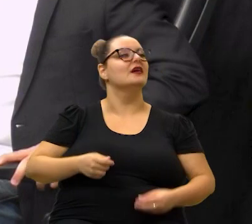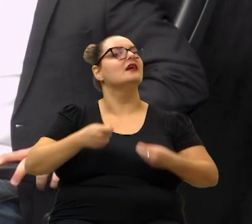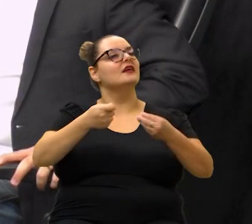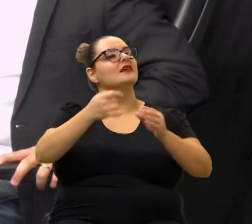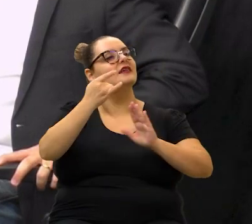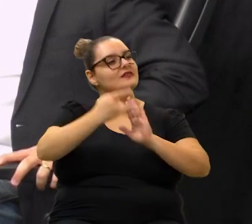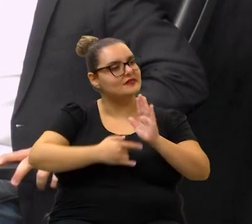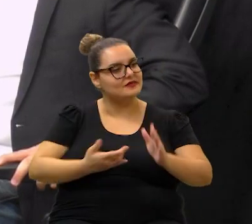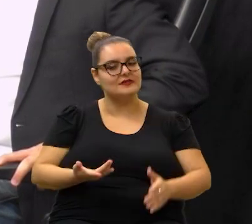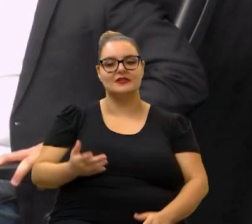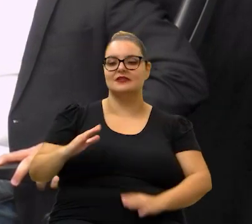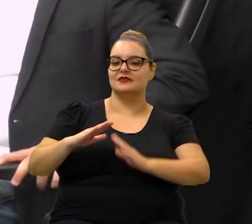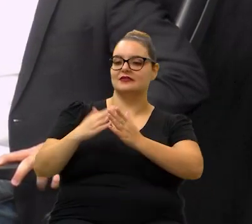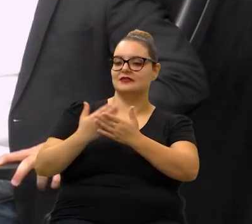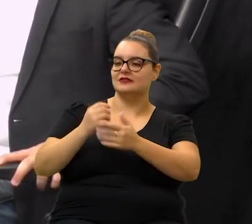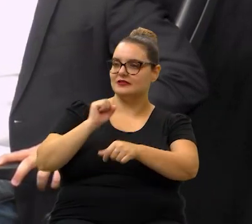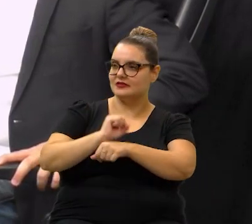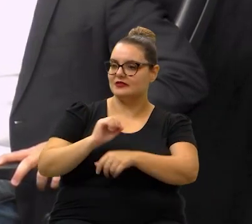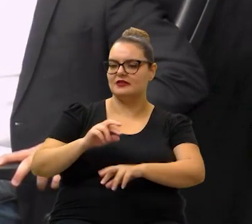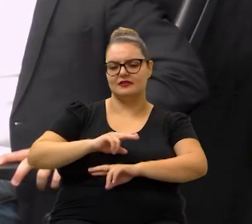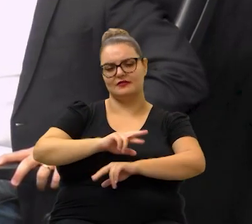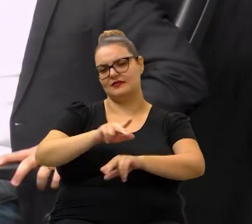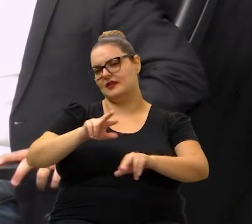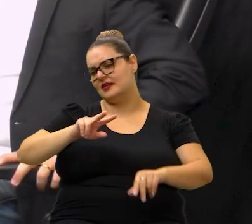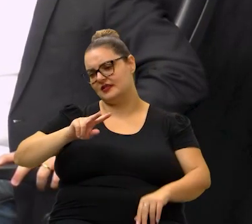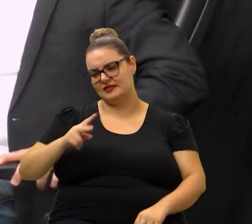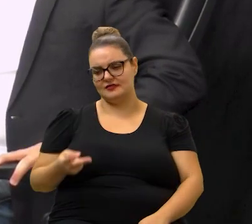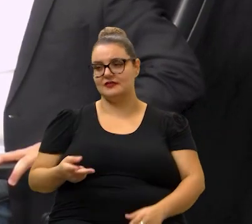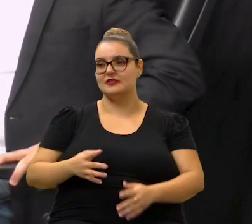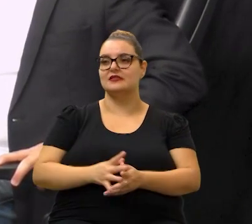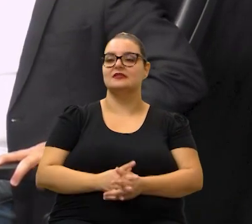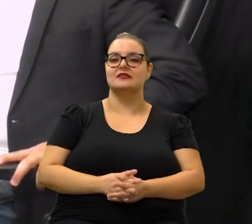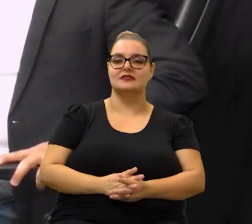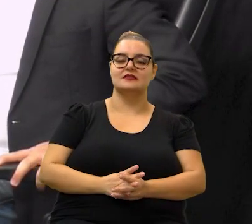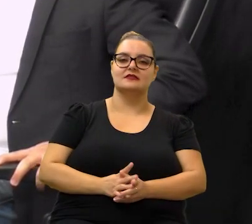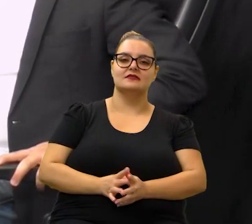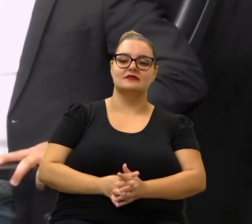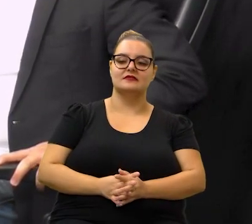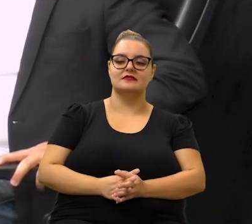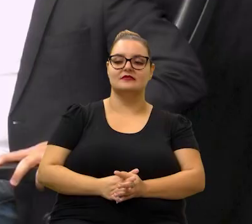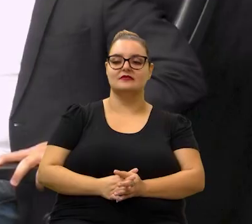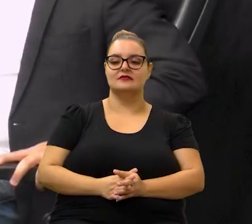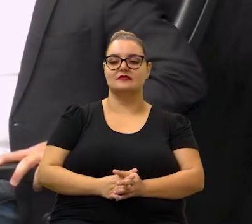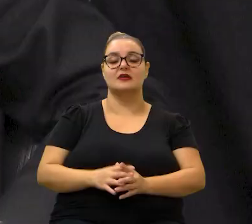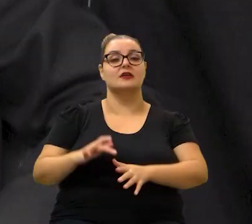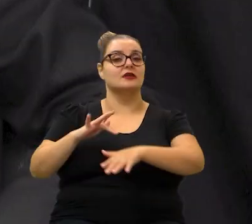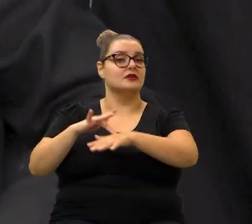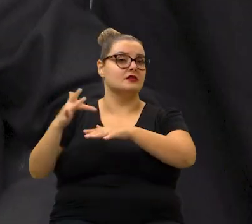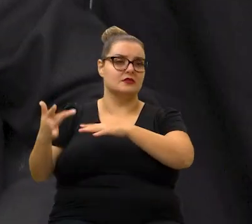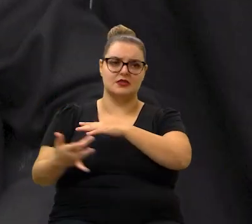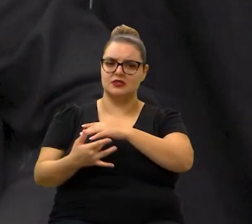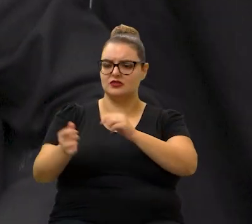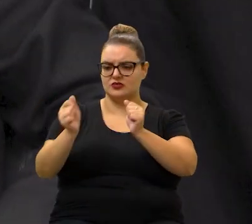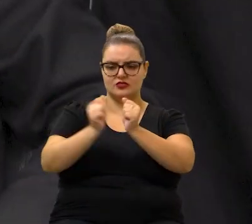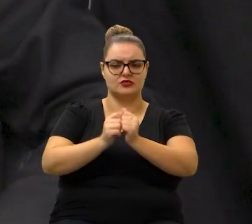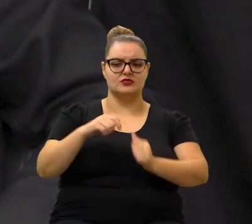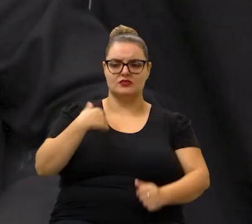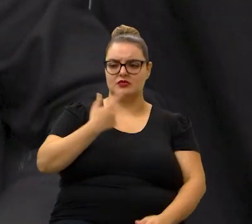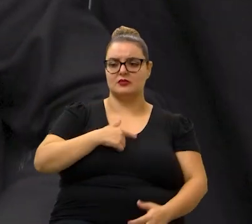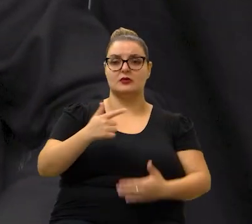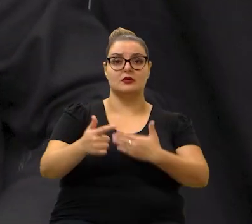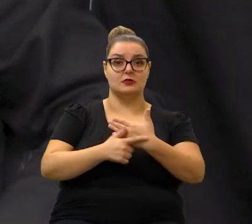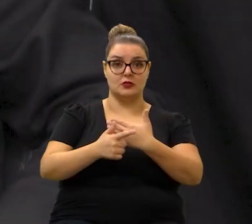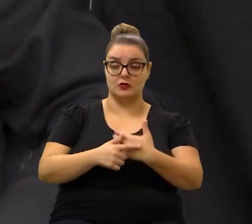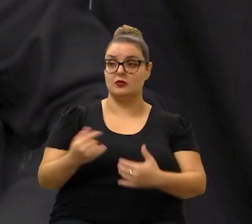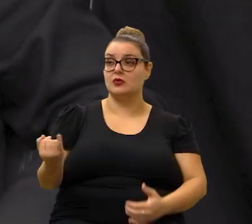dele a nossa escola tá parada e por diversas vezes né a a imprensa teve lá com a gente que tiveram um